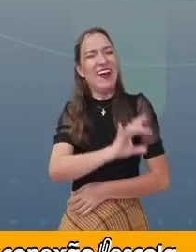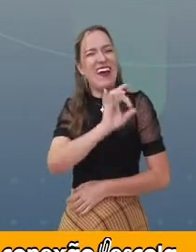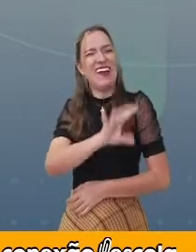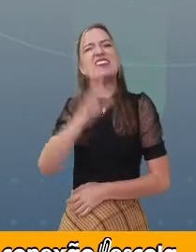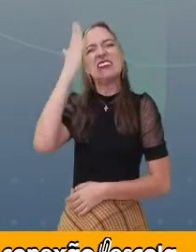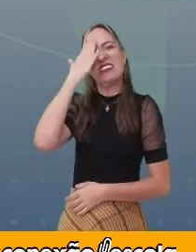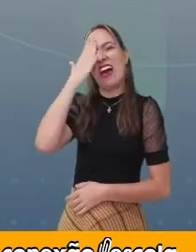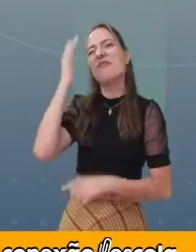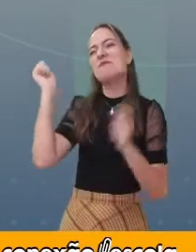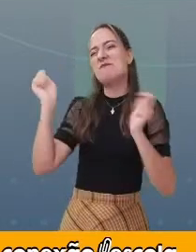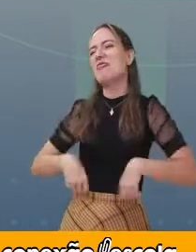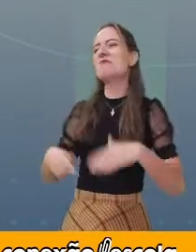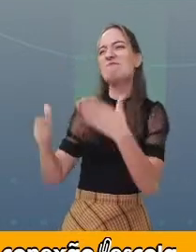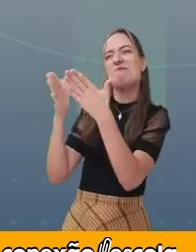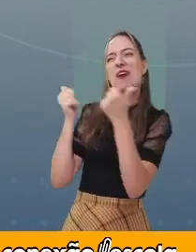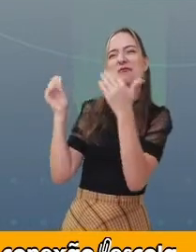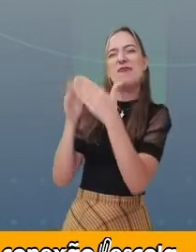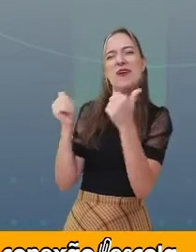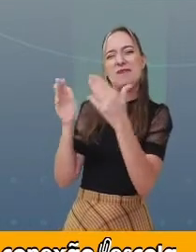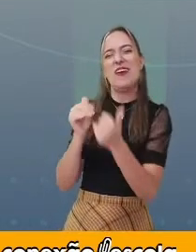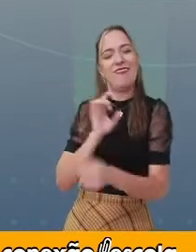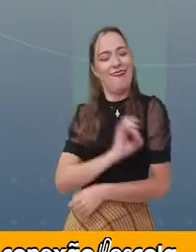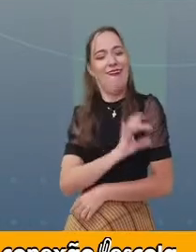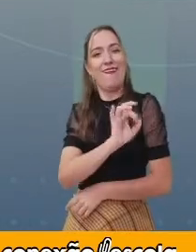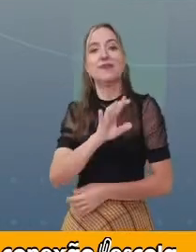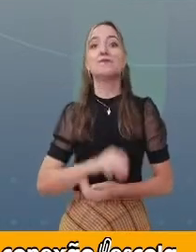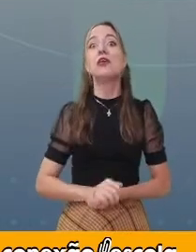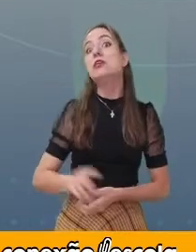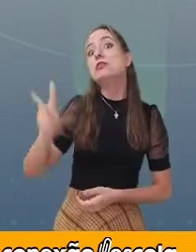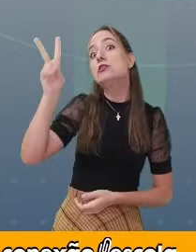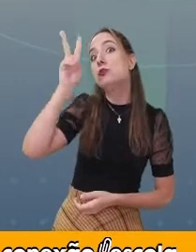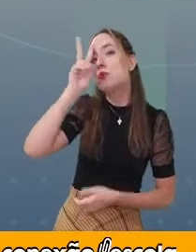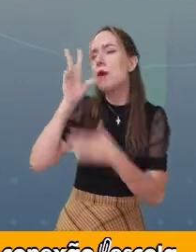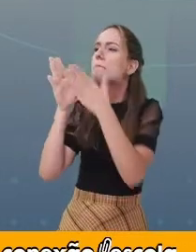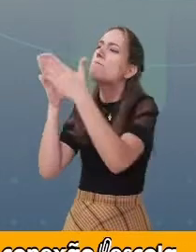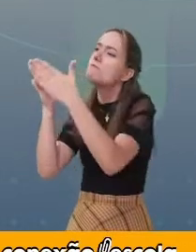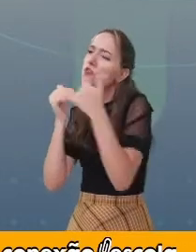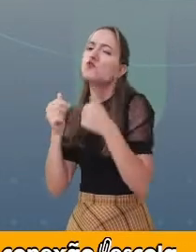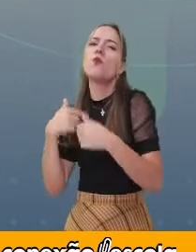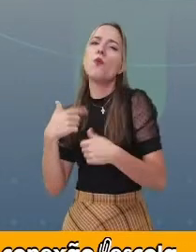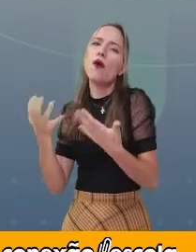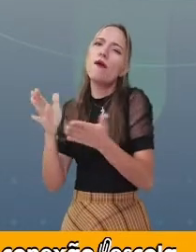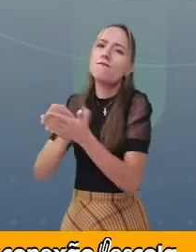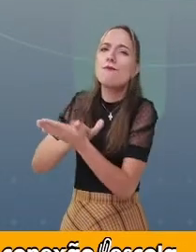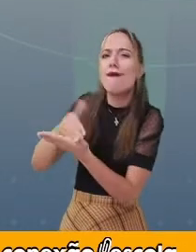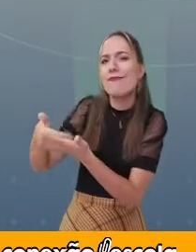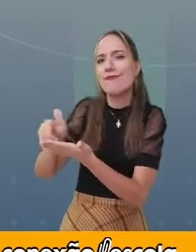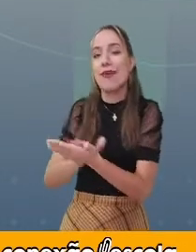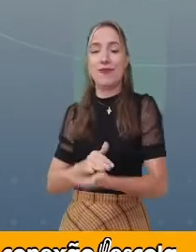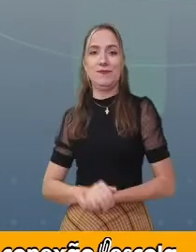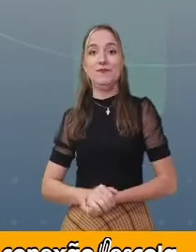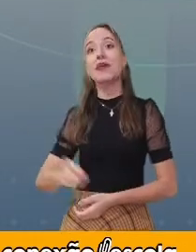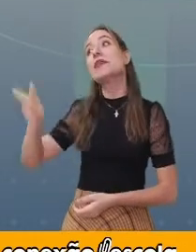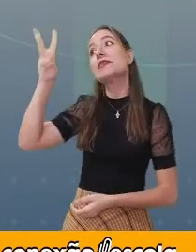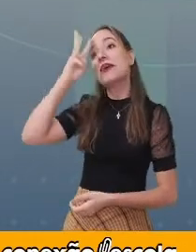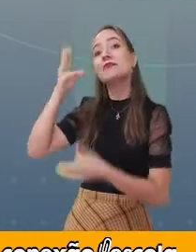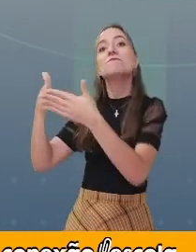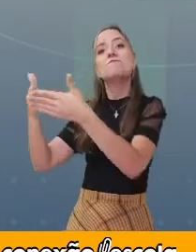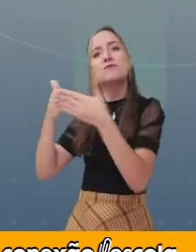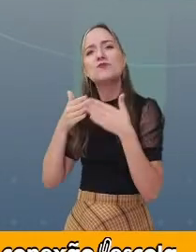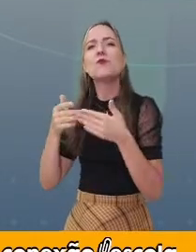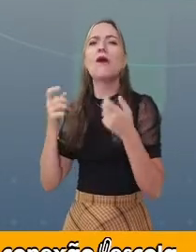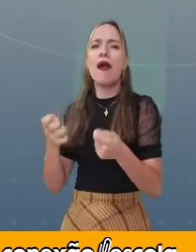sabia exatamente o que queria. Segunda, pediu manteiga. Terça,